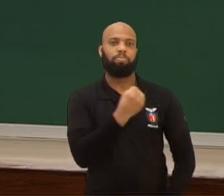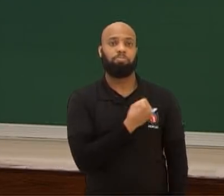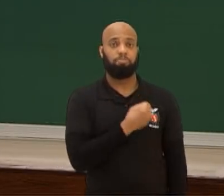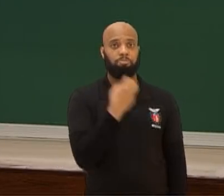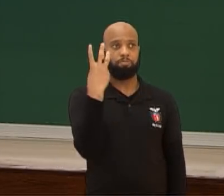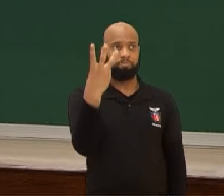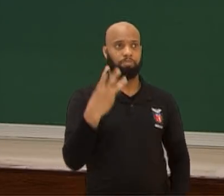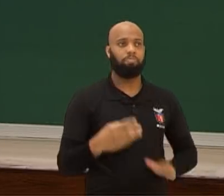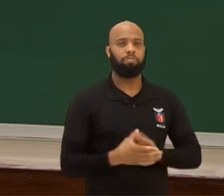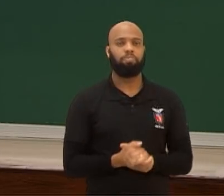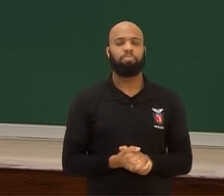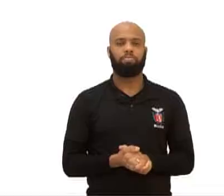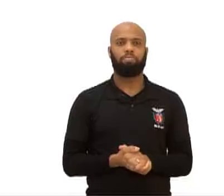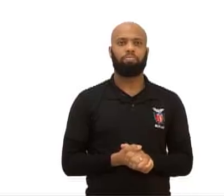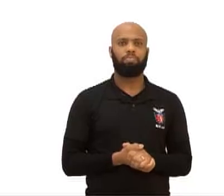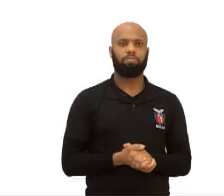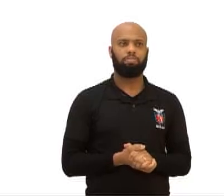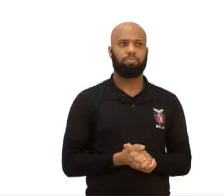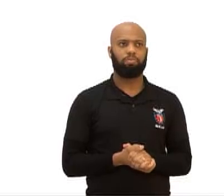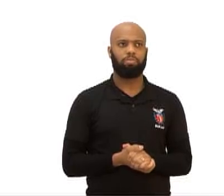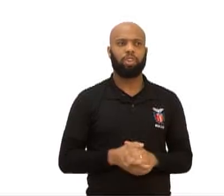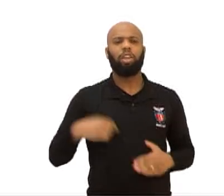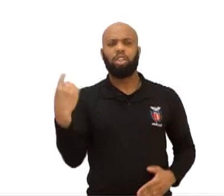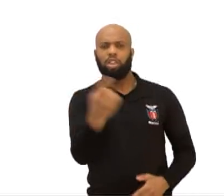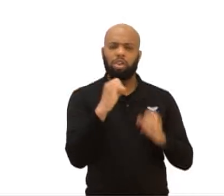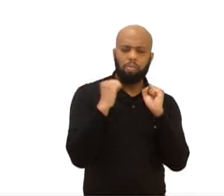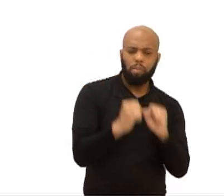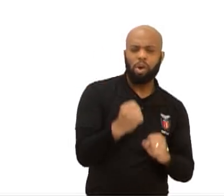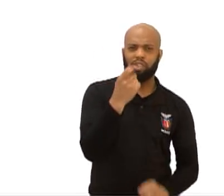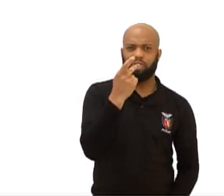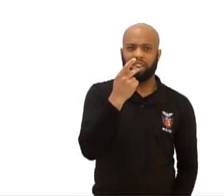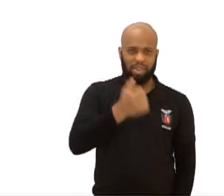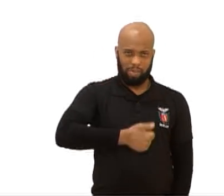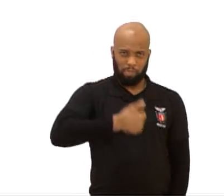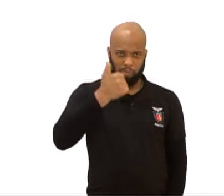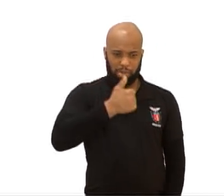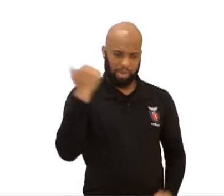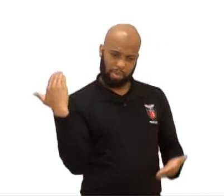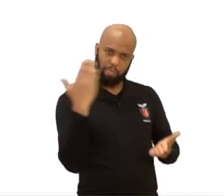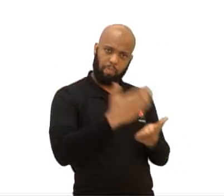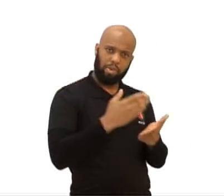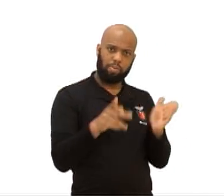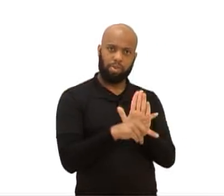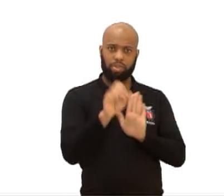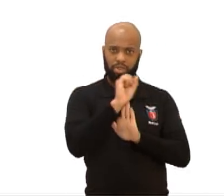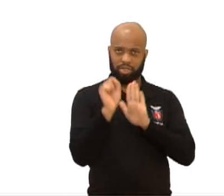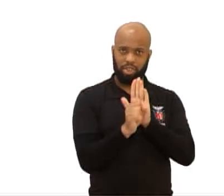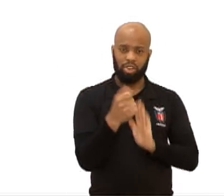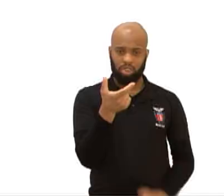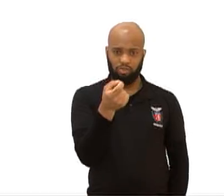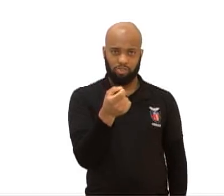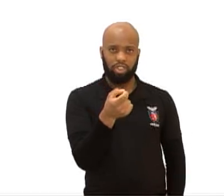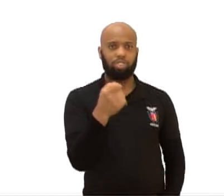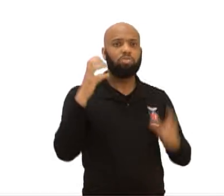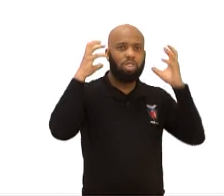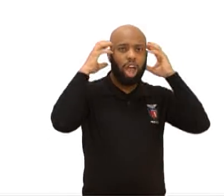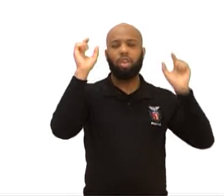Vamos para o nosso quiz de número 3. Podemos afirmar que a primeira metade do século XX no rádio